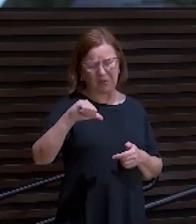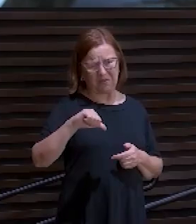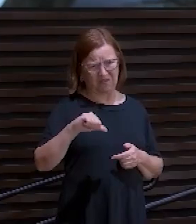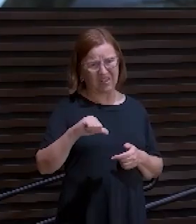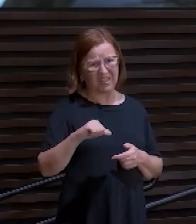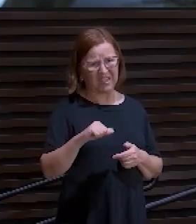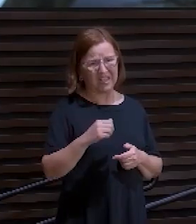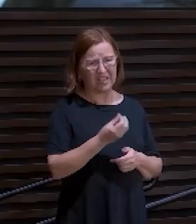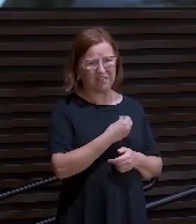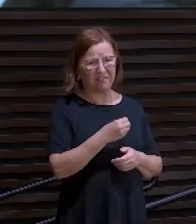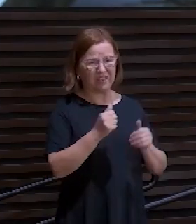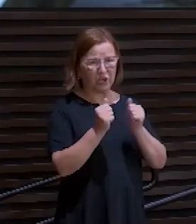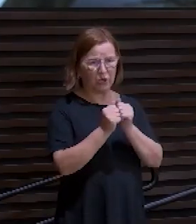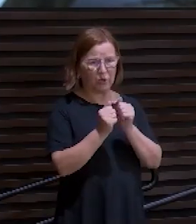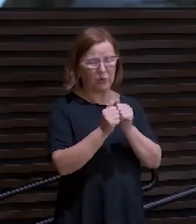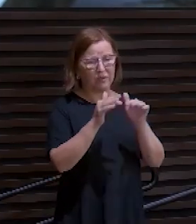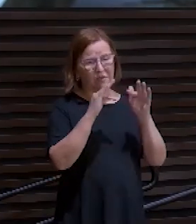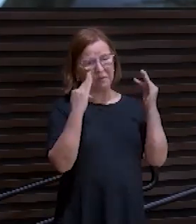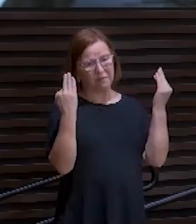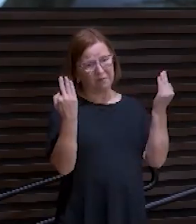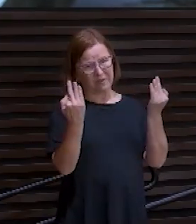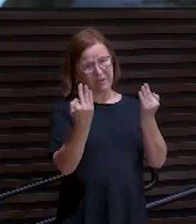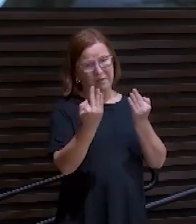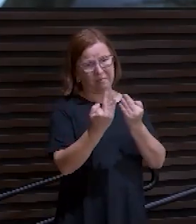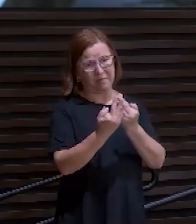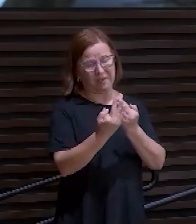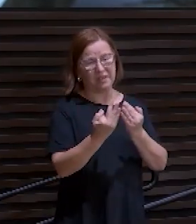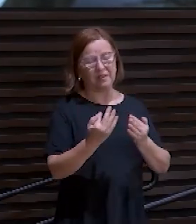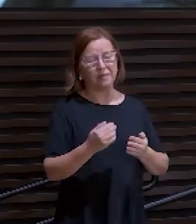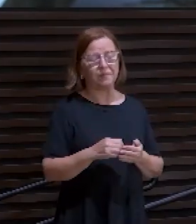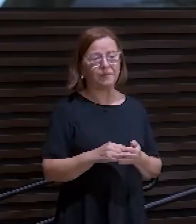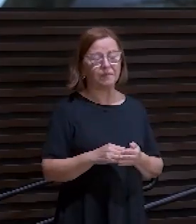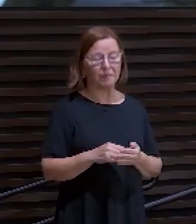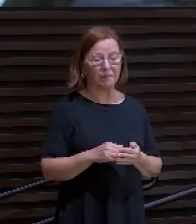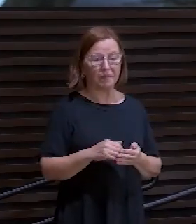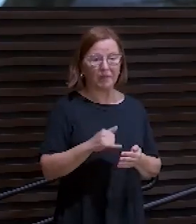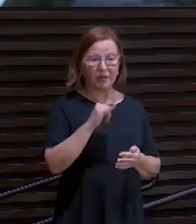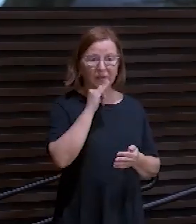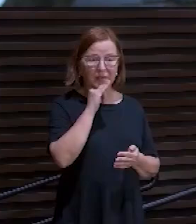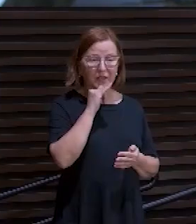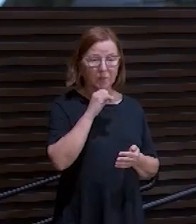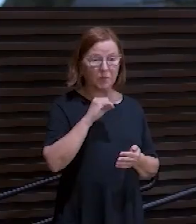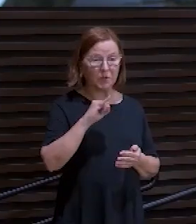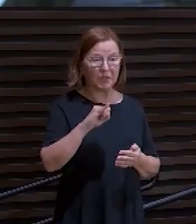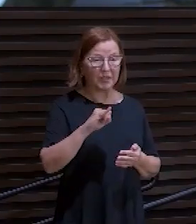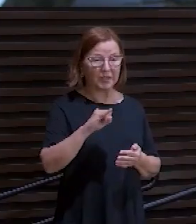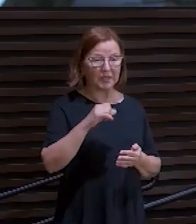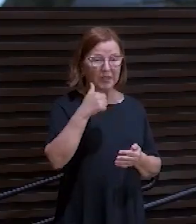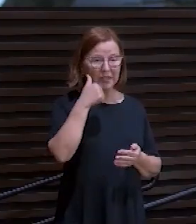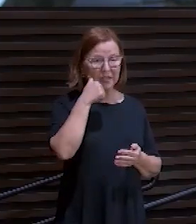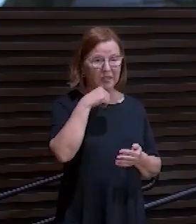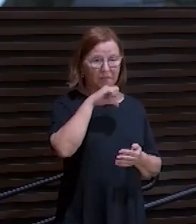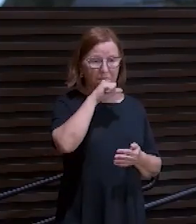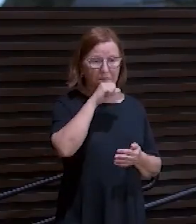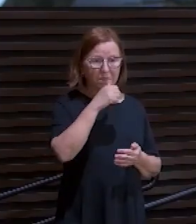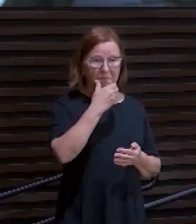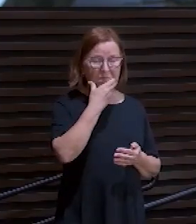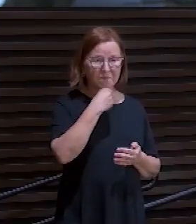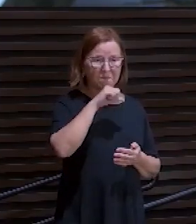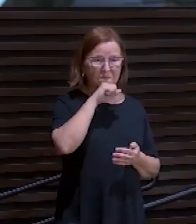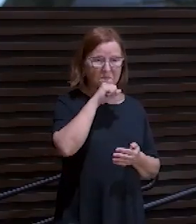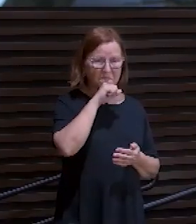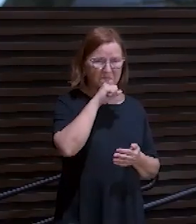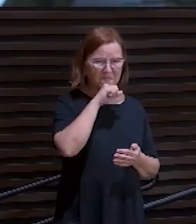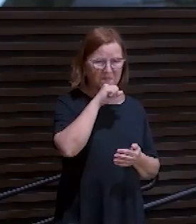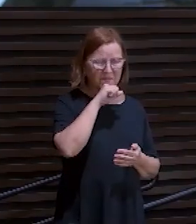dela. Quando o casal já não se dá bem, então eles dizem assim: vamos nos manter juntos,